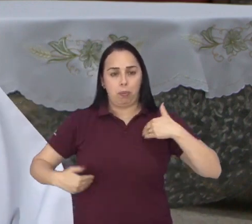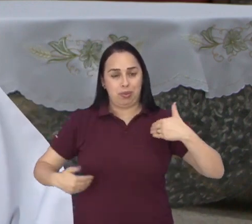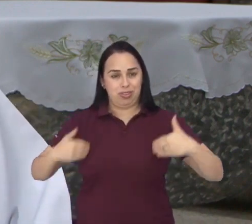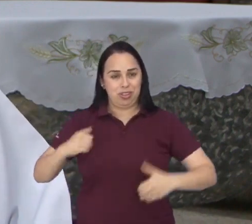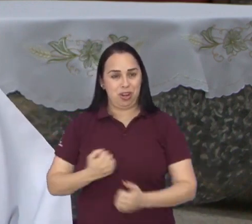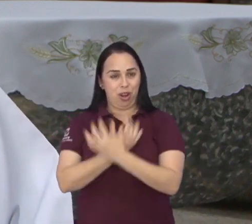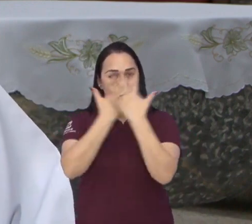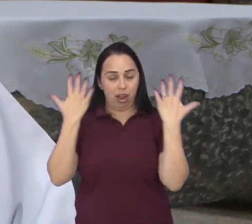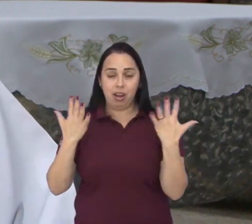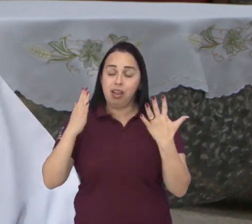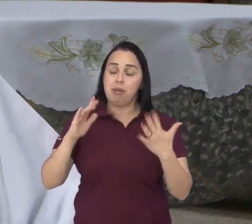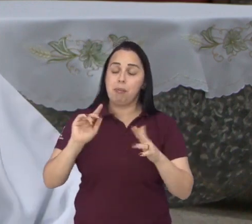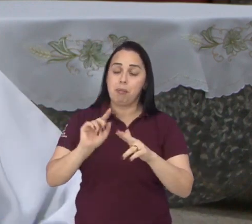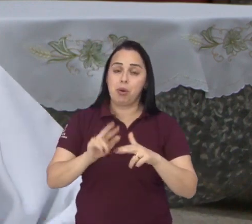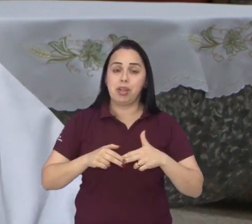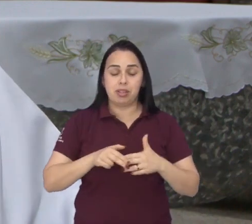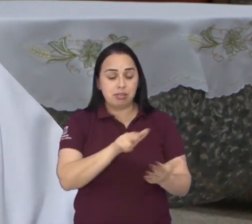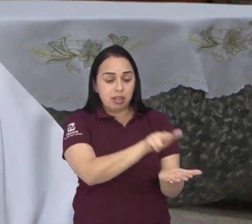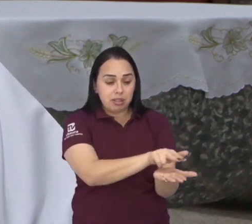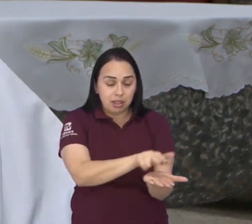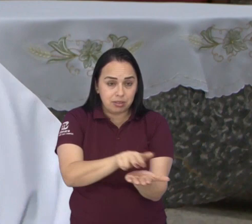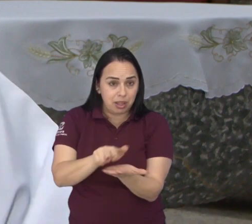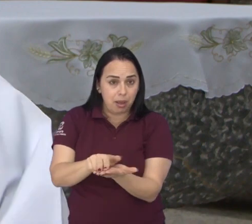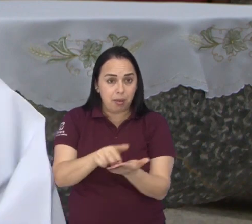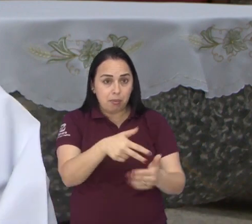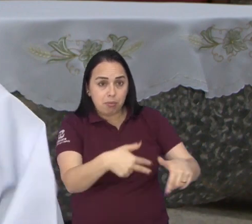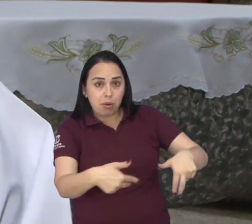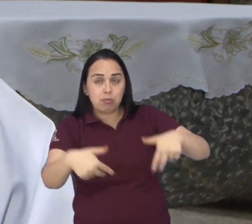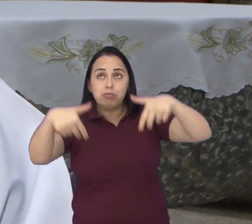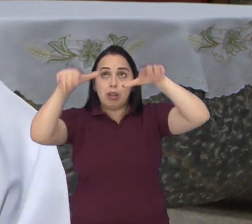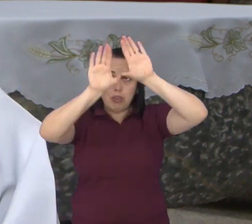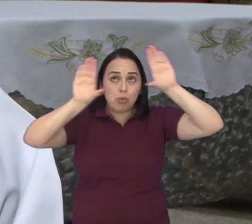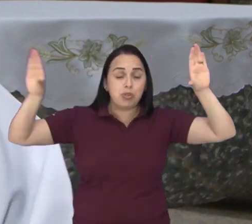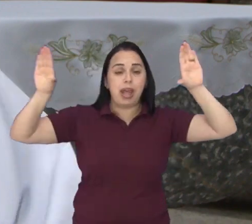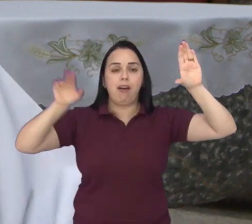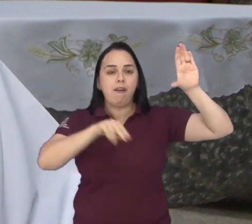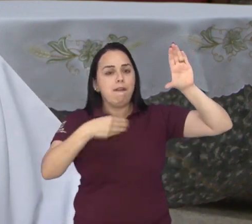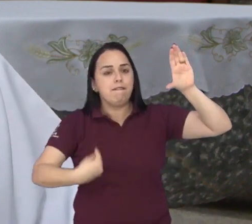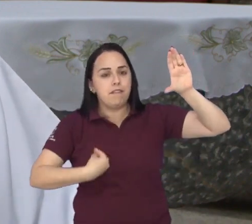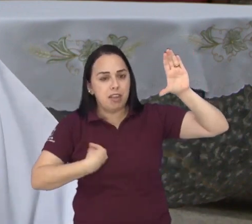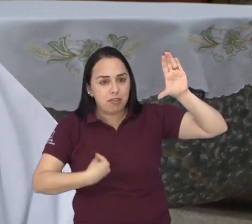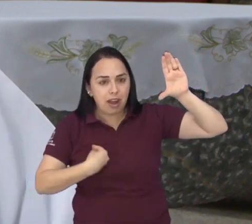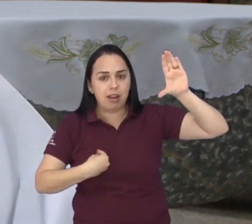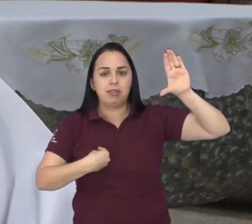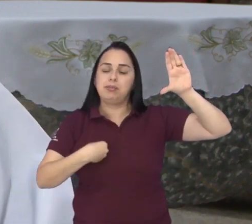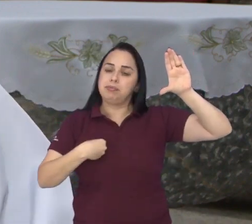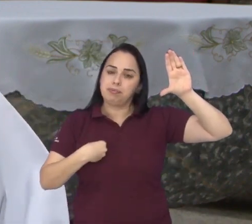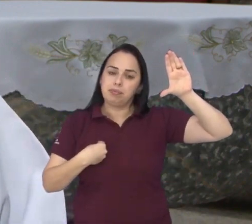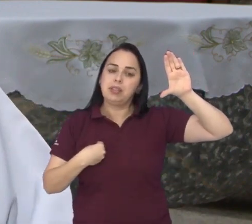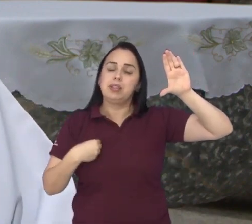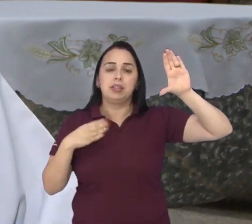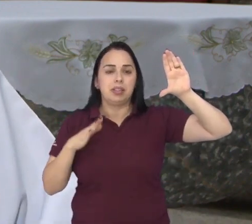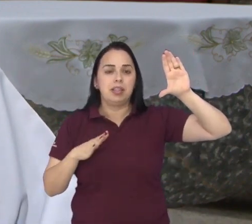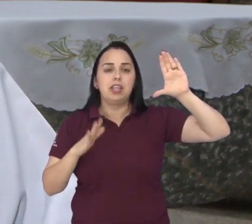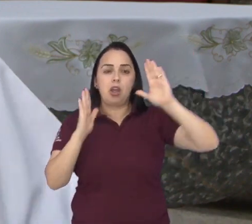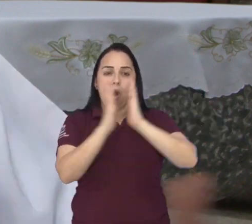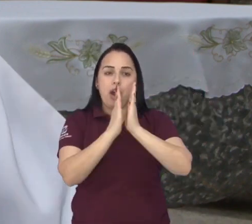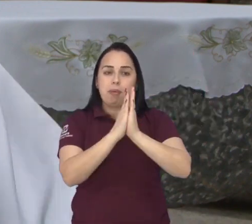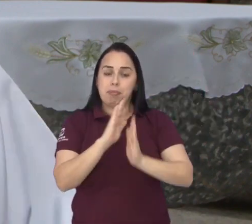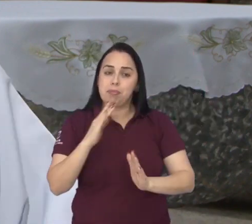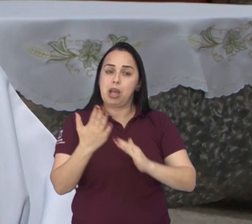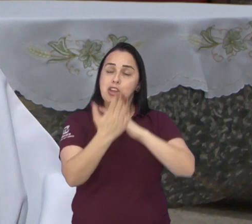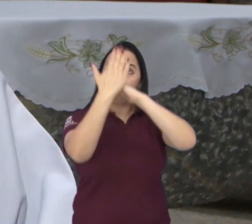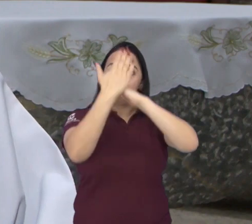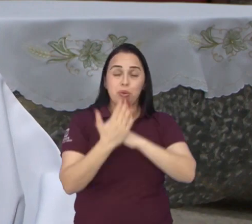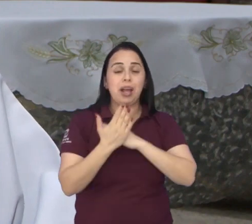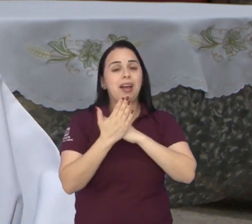corpo glorioso. Então nós cremos que essas pessoas estão no céu, estão vivas, continuam existindo no céu e